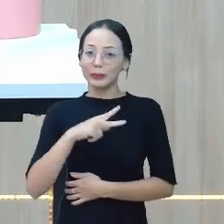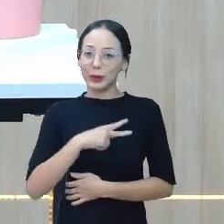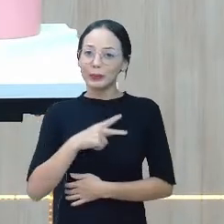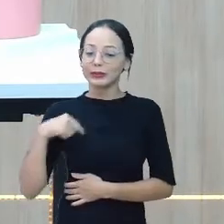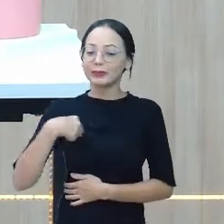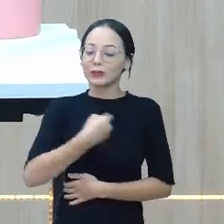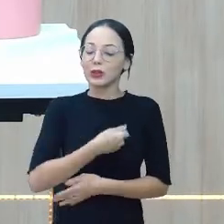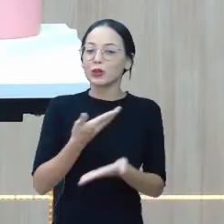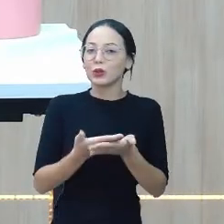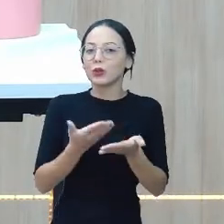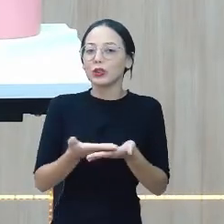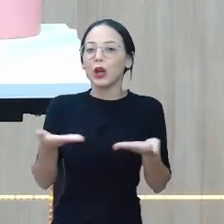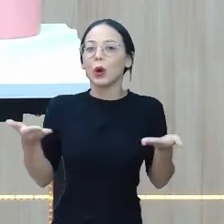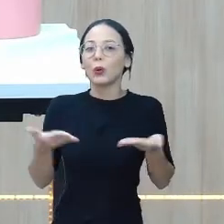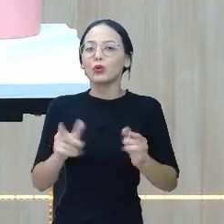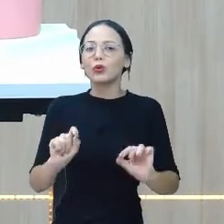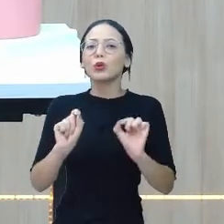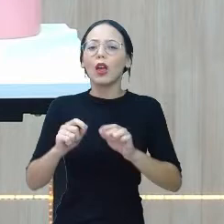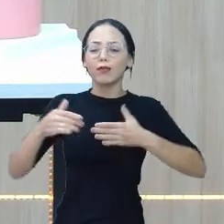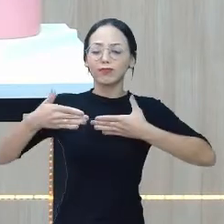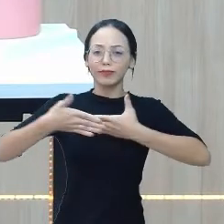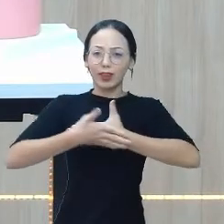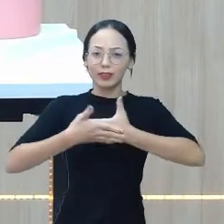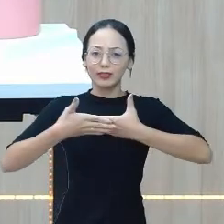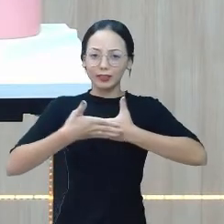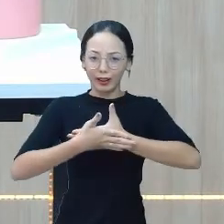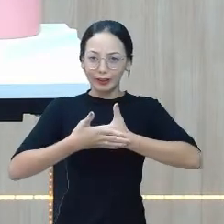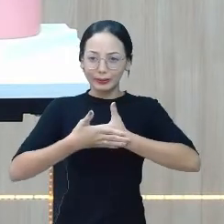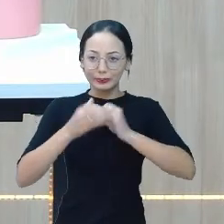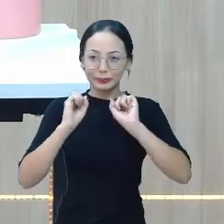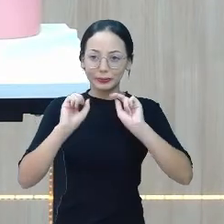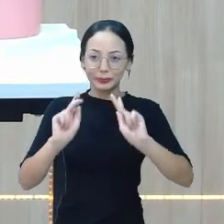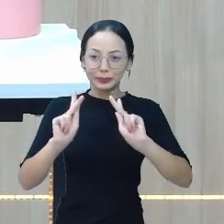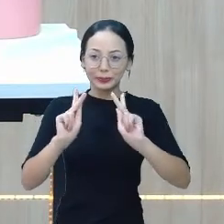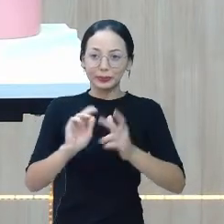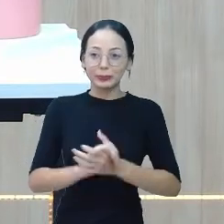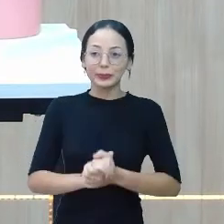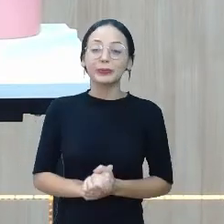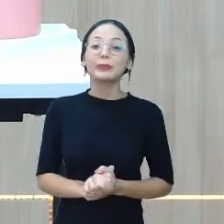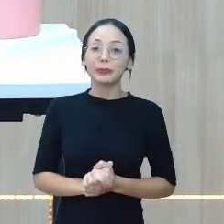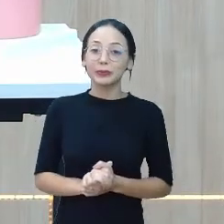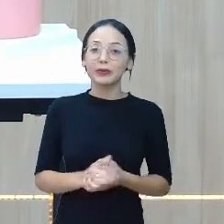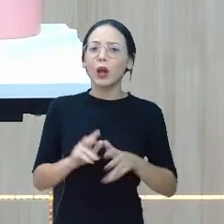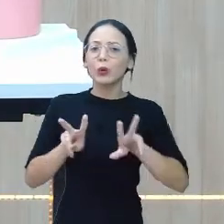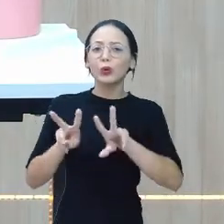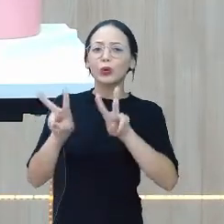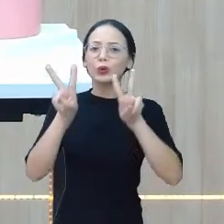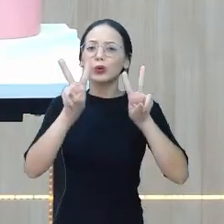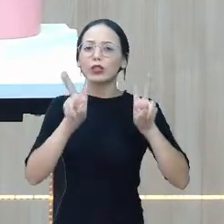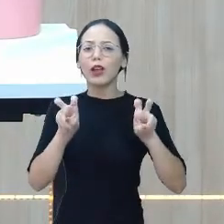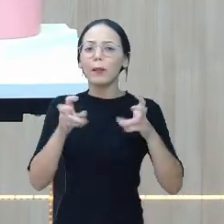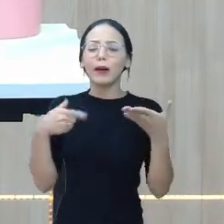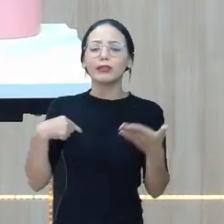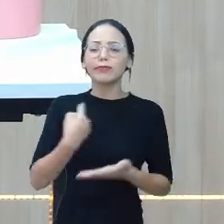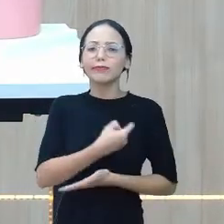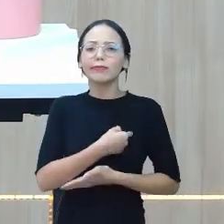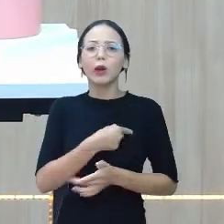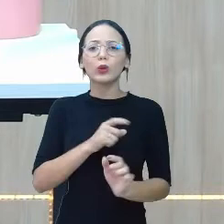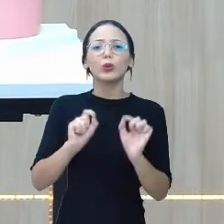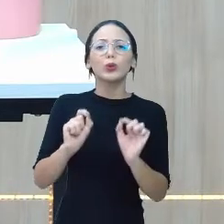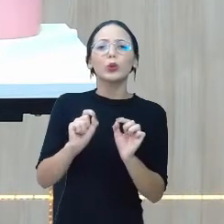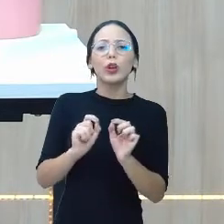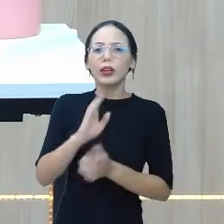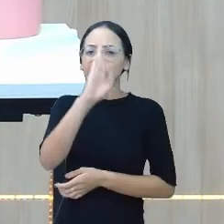vai ver hoje, a questão aí dos tecidos. E aí, vamos ver o tema. Então, nós vamos trabalhar com os